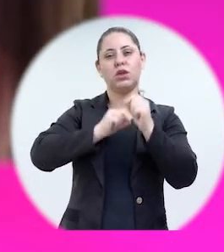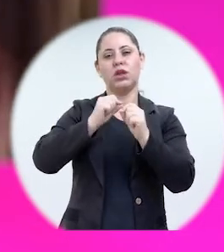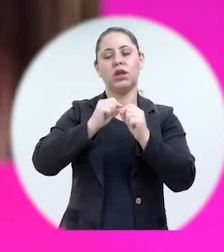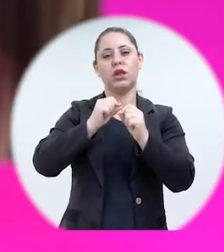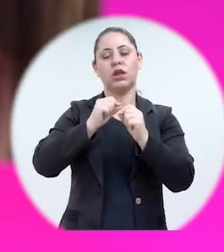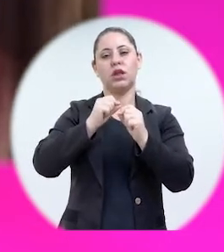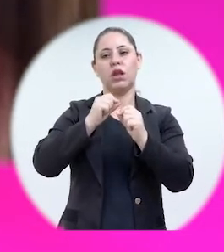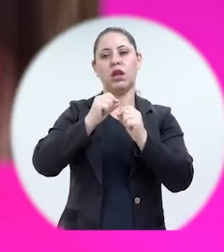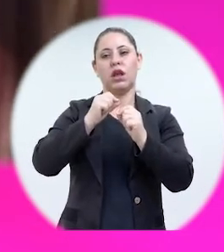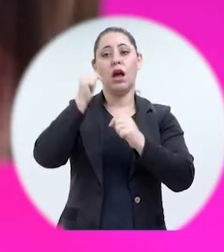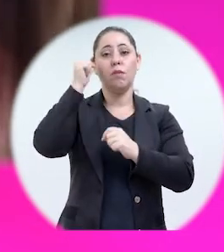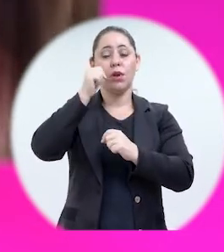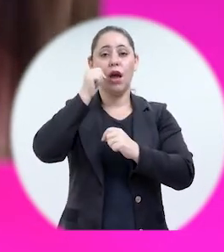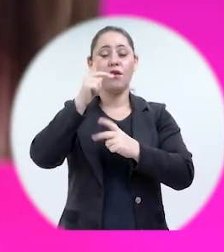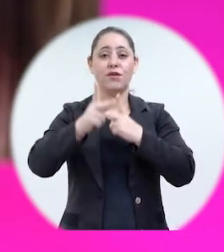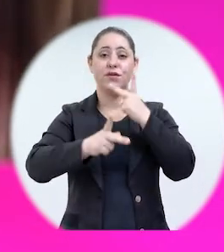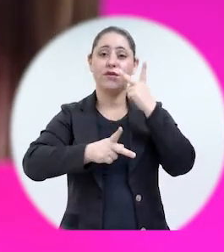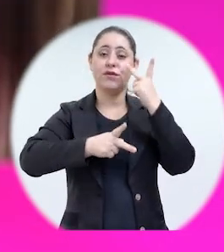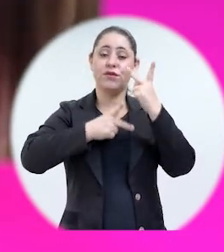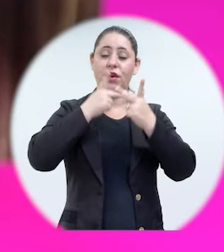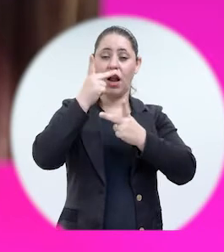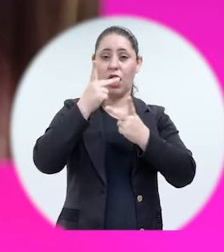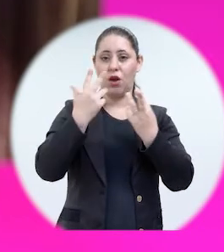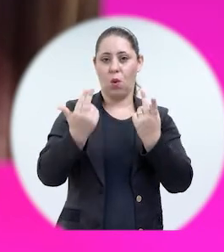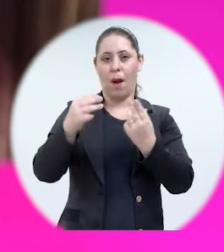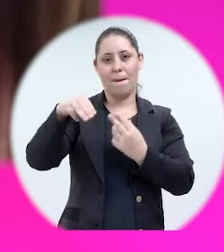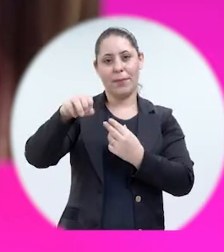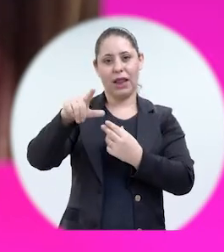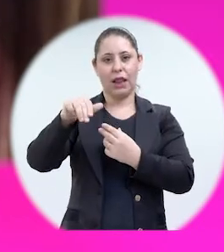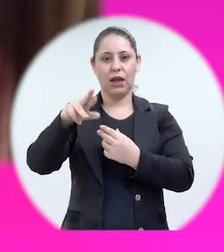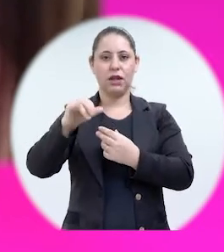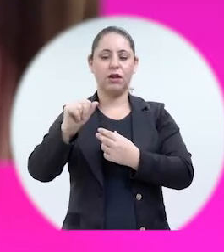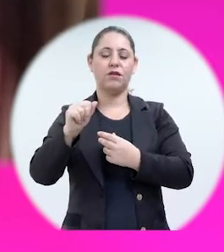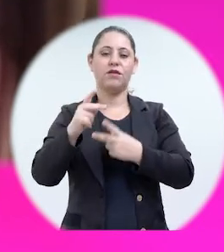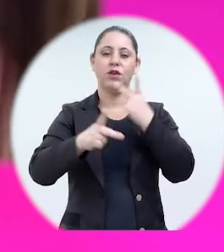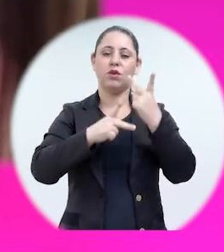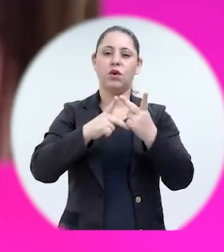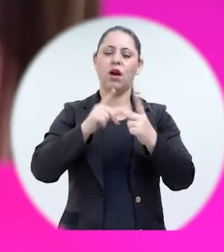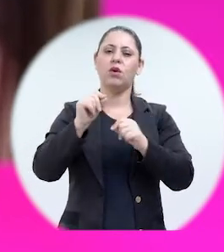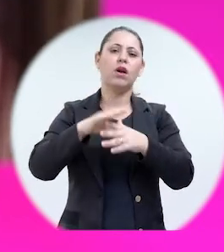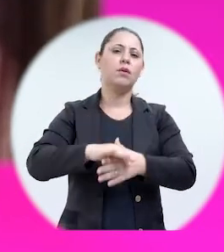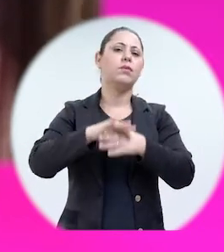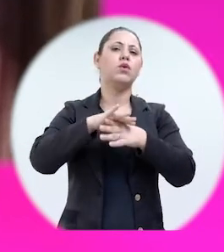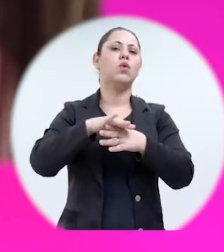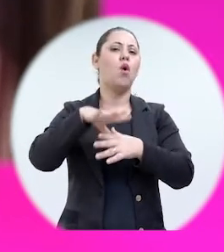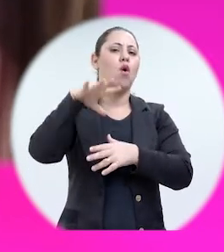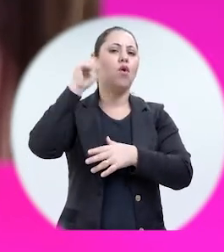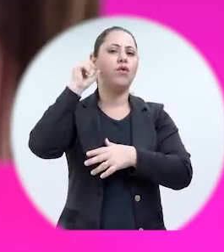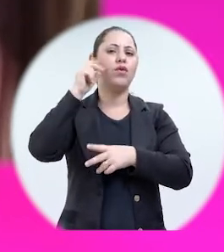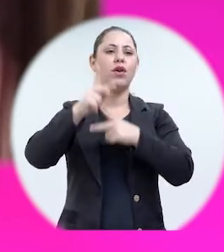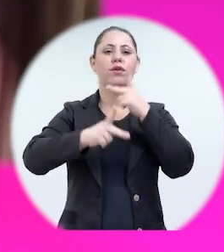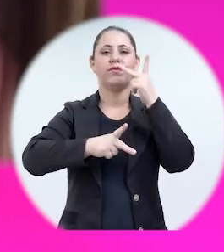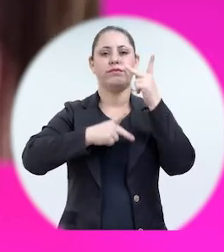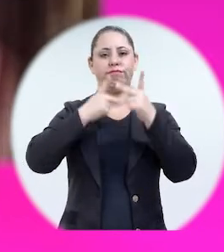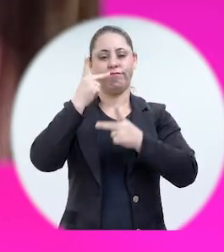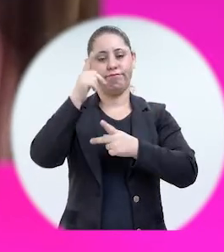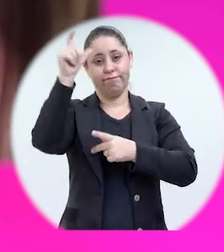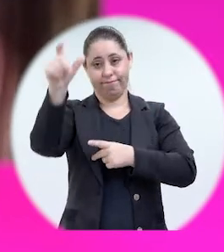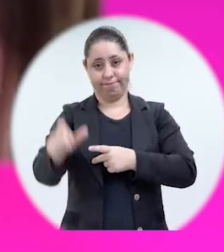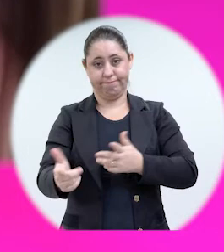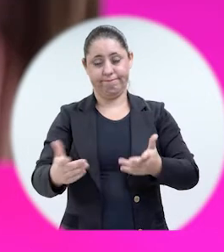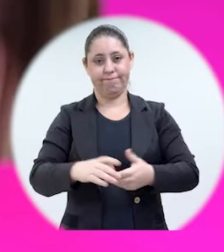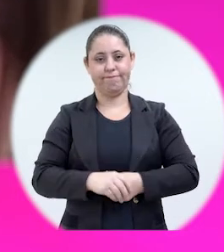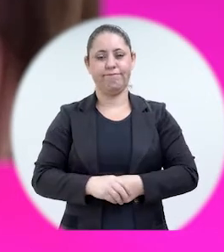retorno, além de ser quando elas falam, quando a Melânia disse, é principalmente quando a gente consegue escutar o que elas têm